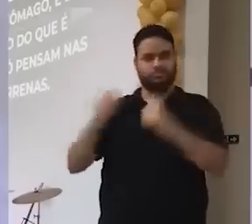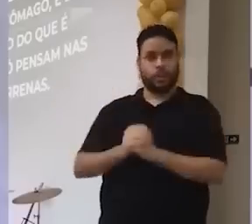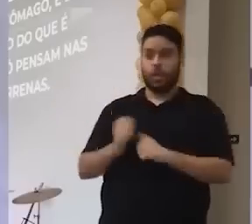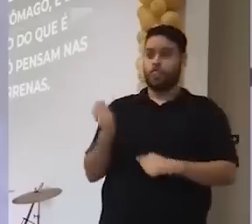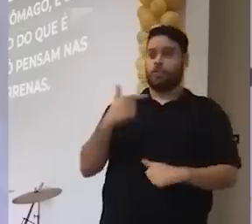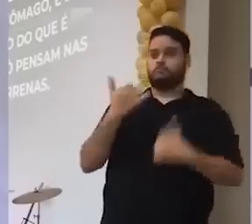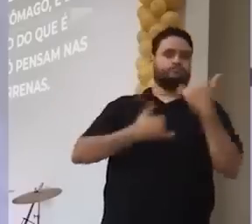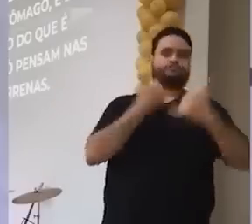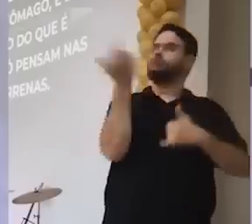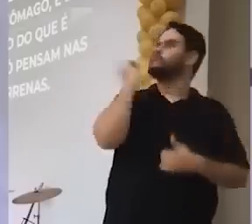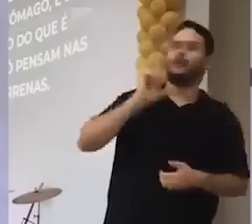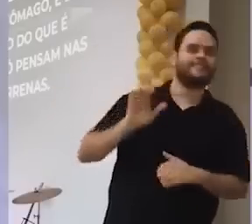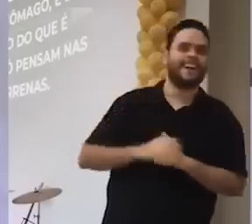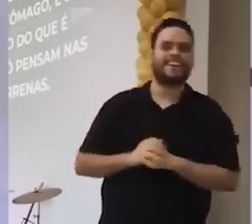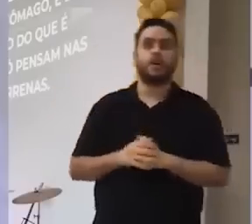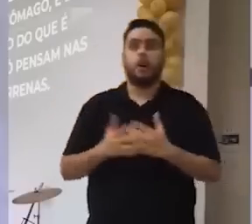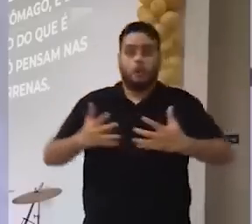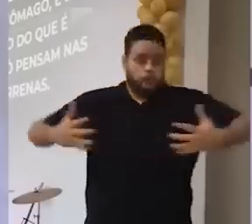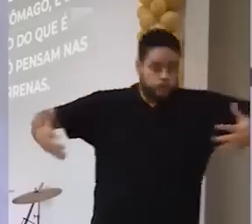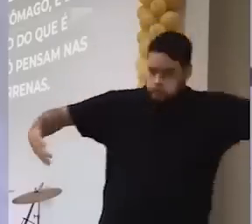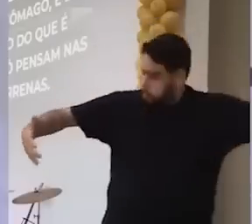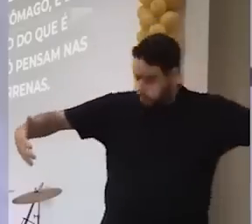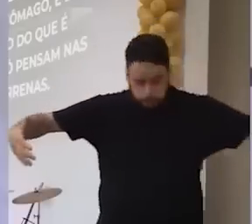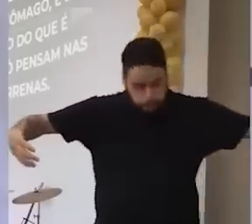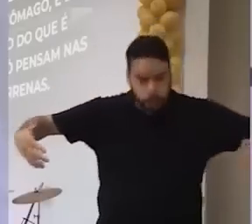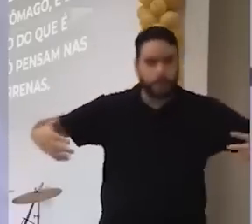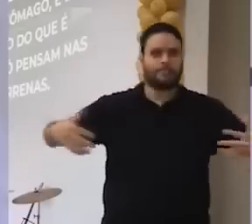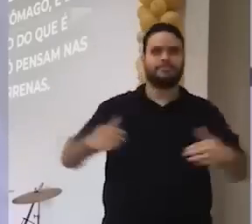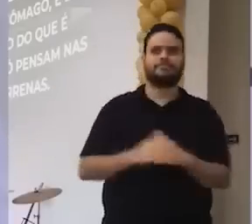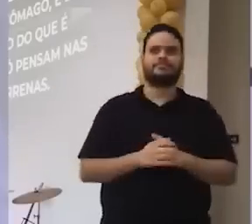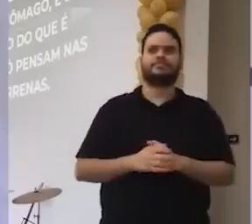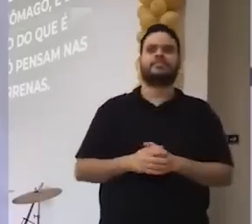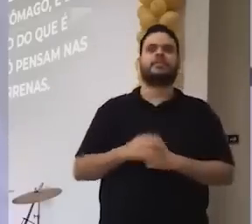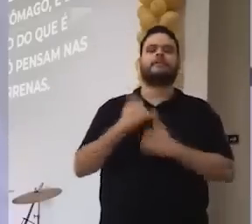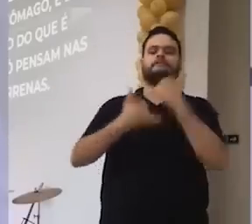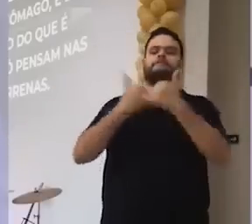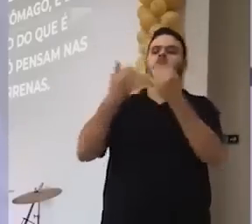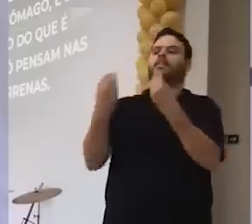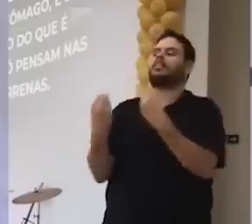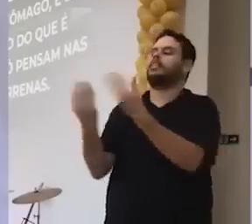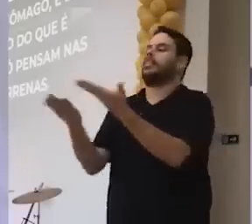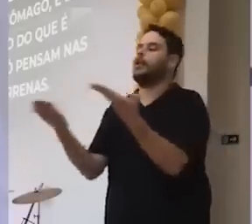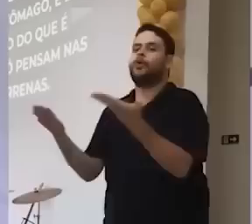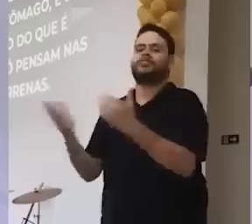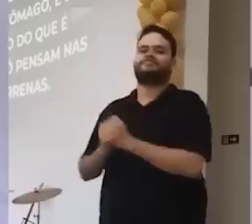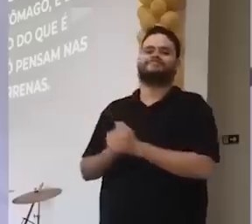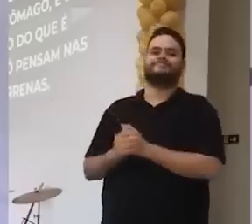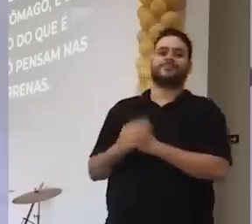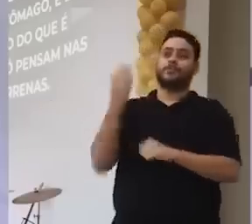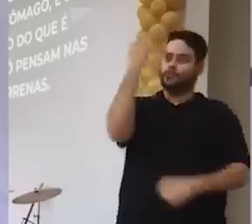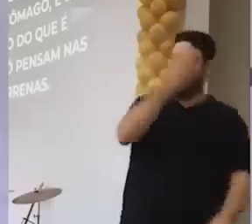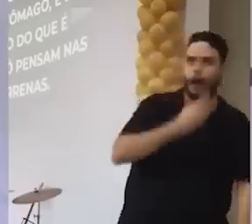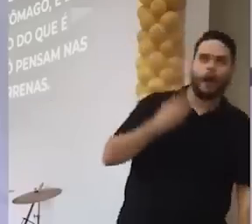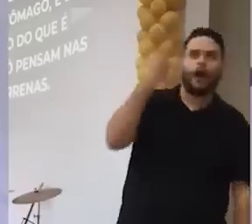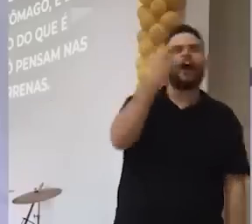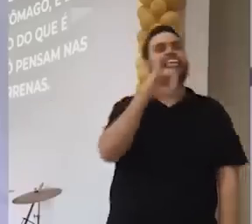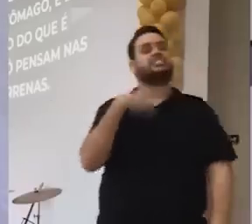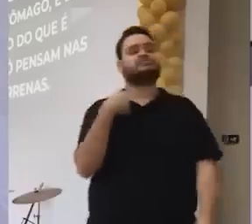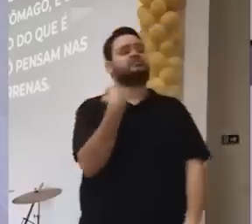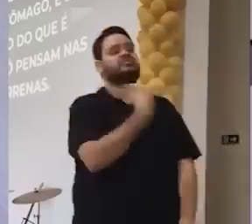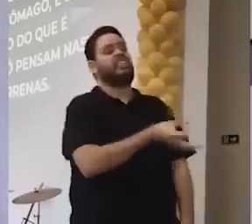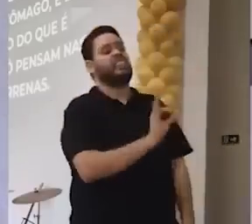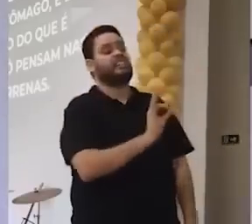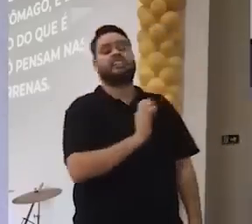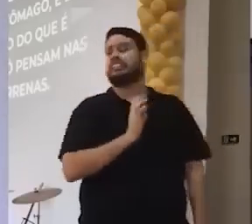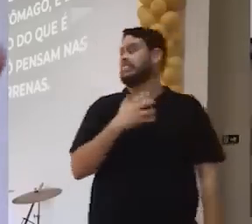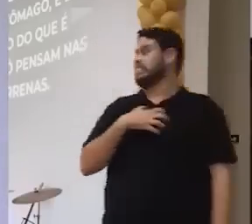Você dá um brinquedo para uma criança hoje, ela brinca longas 2 horas, encosta no canto, é sucata e quer outro. E se você não der, ela entra em crise emocional, tem